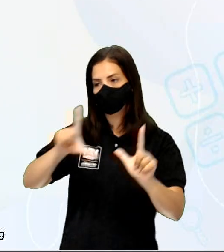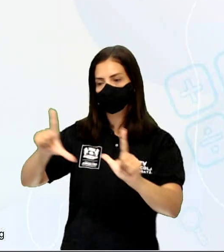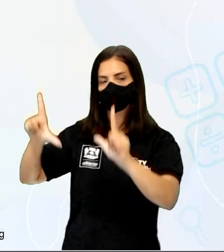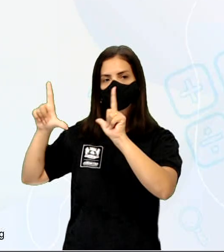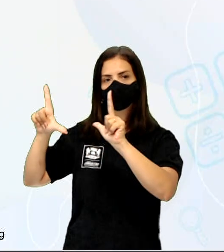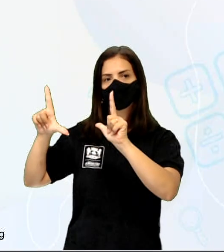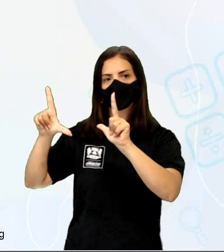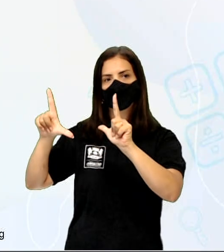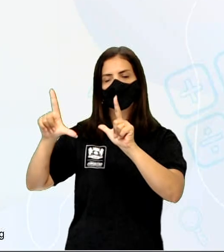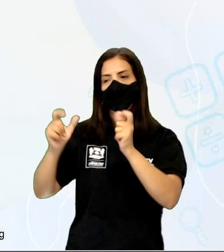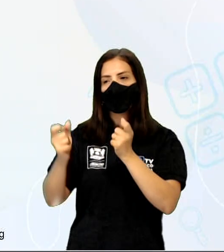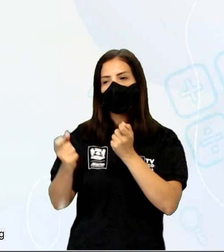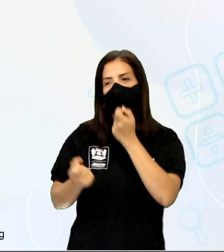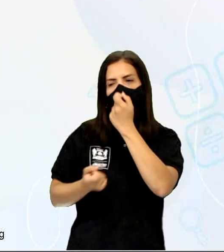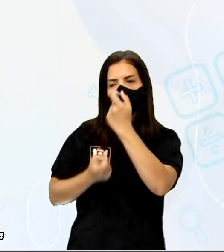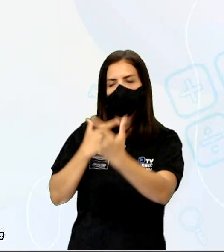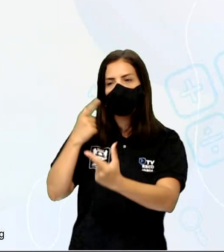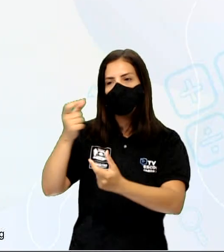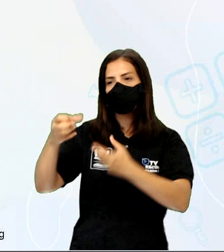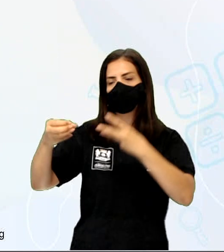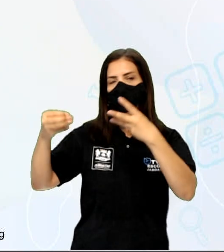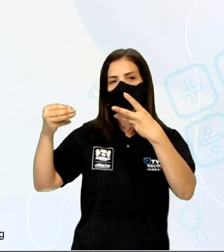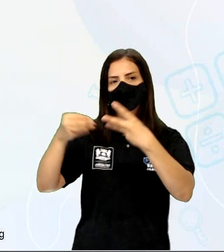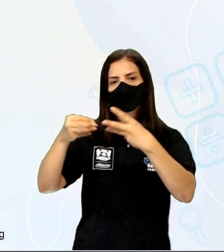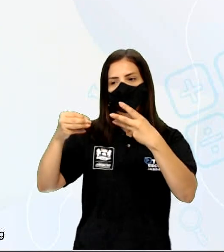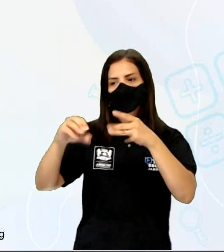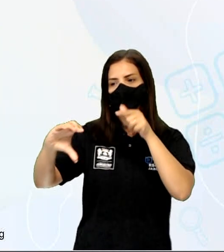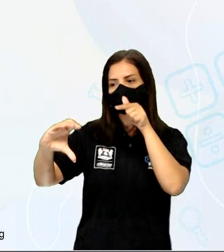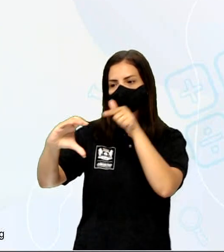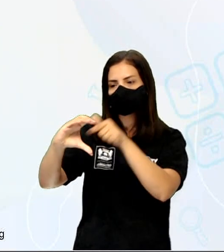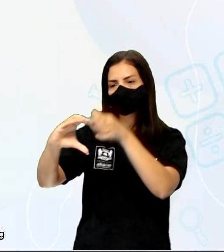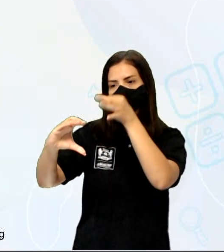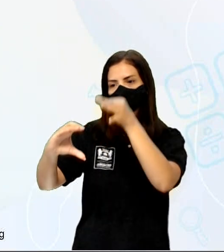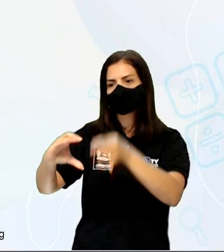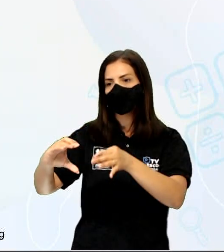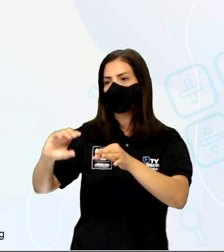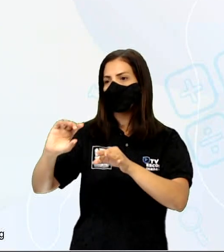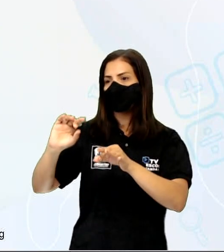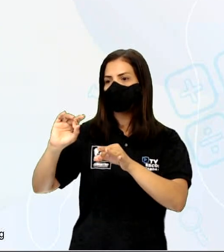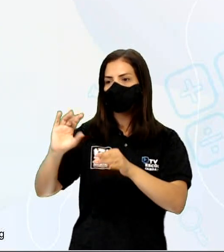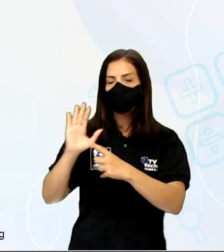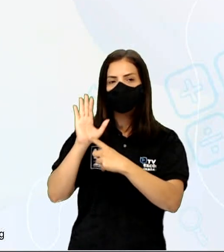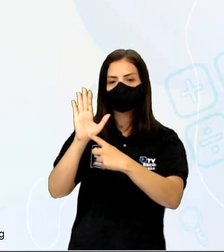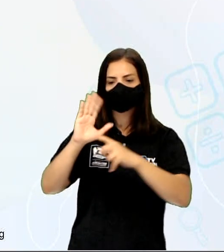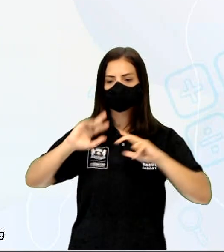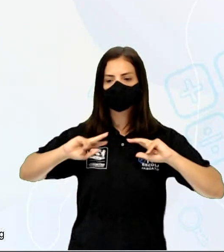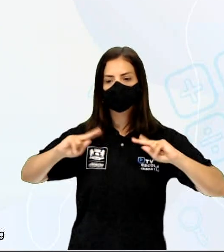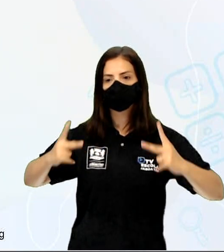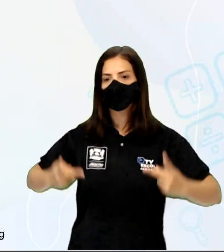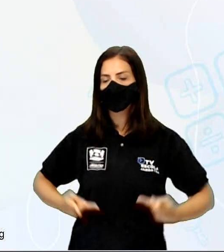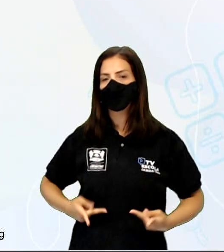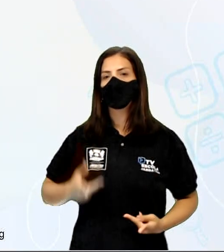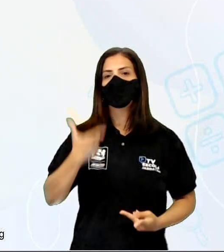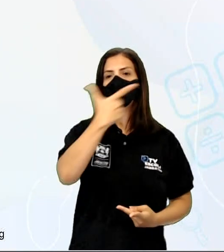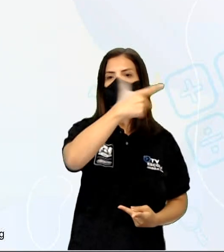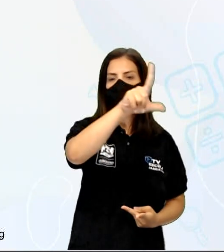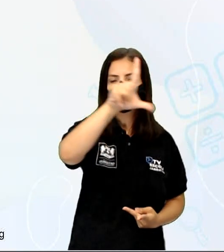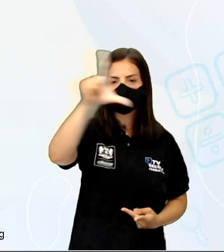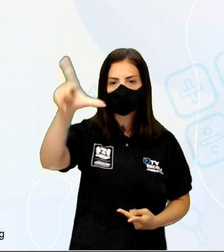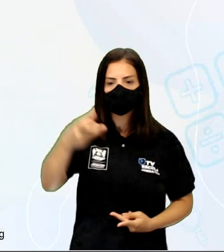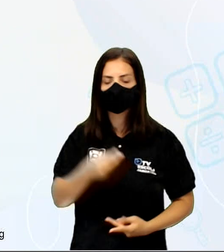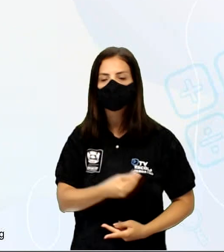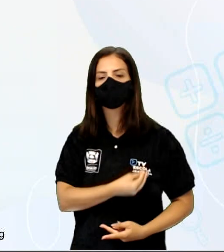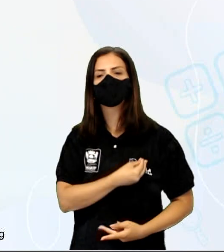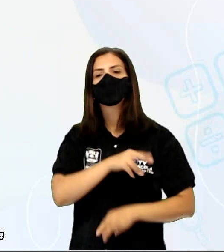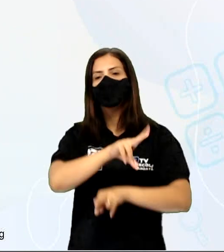somente algumas células eucariontes somente do organismo humano. Se a gente for comparar com as células eucariontes de outros organismos, a gente vai ter uma